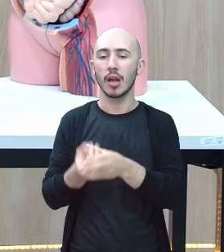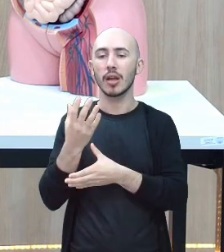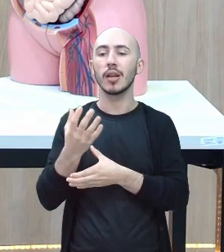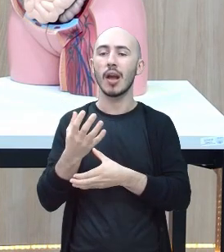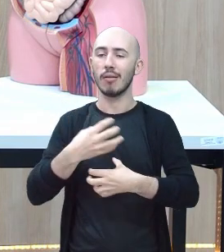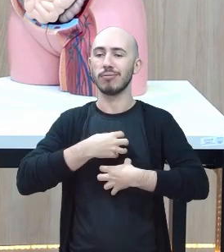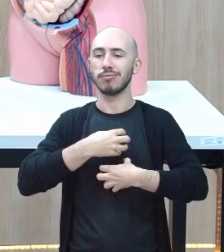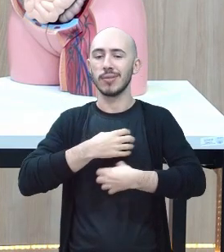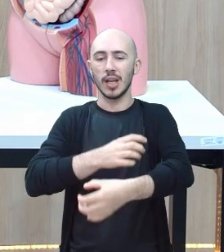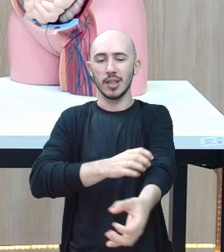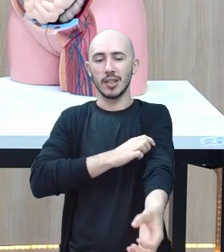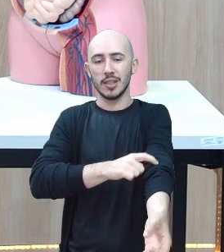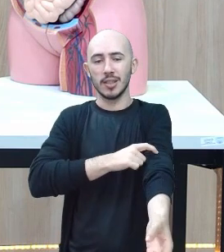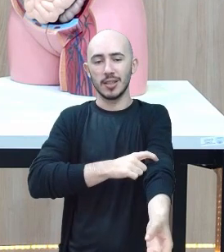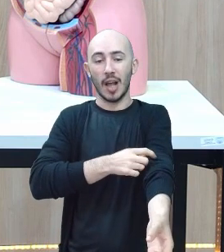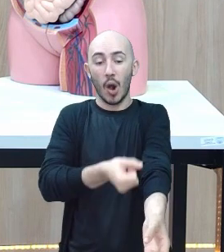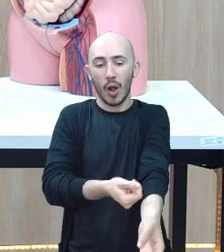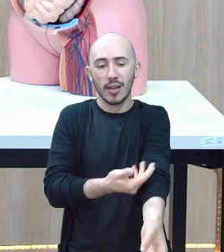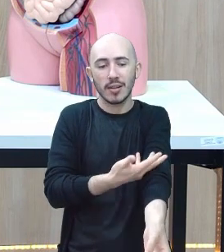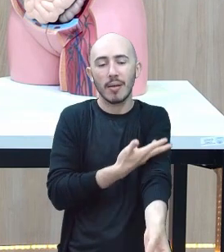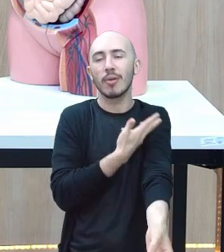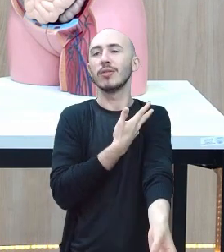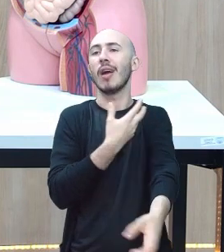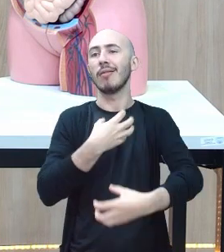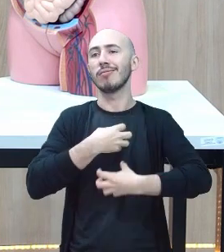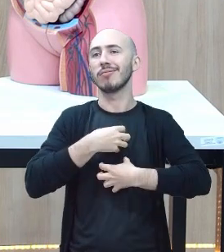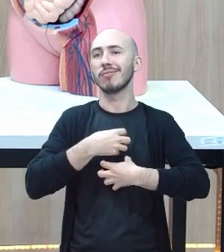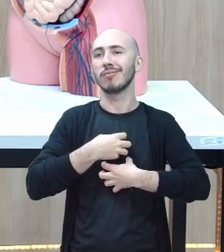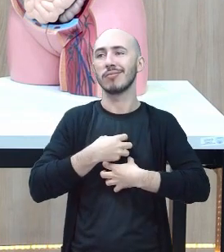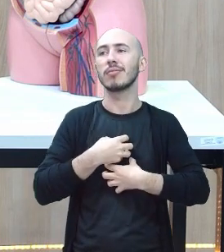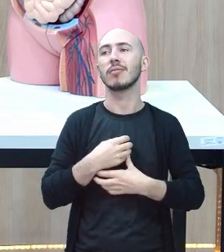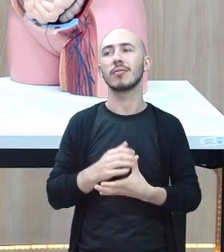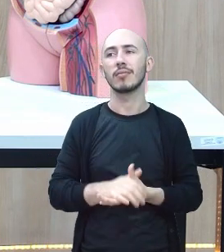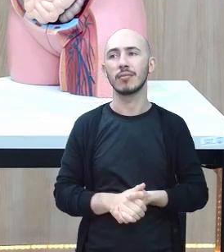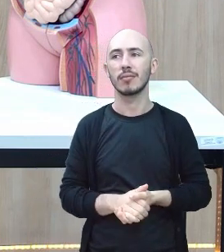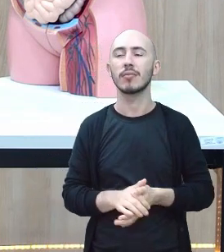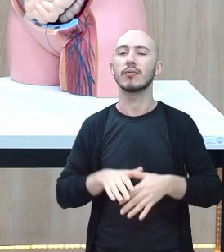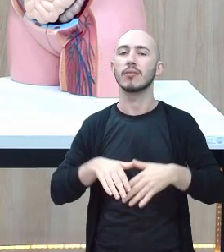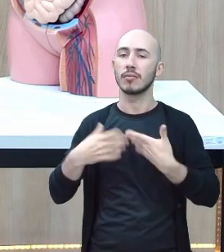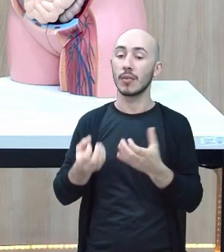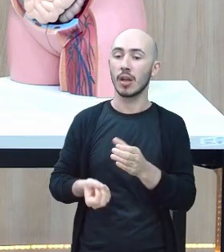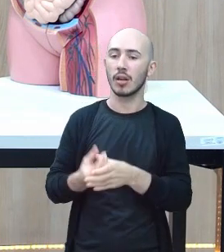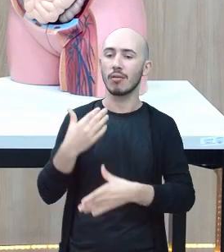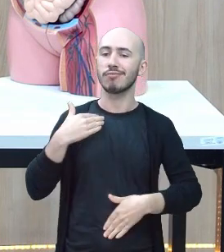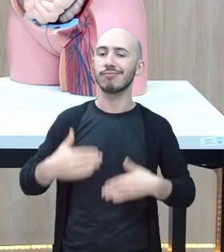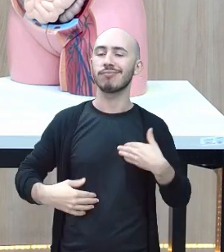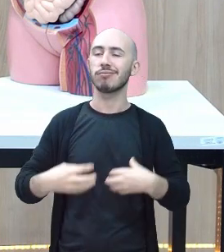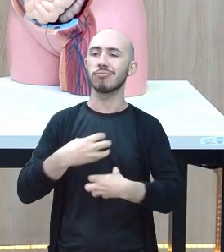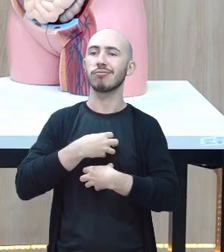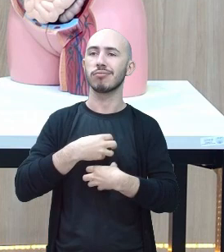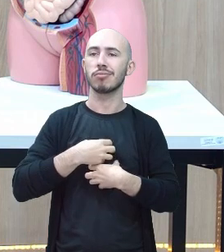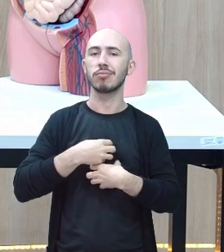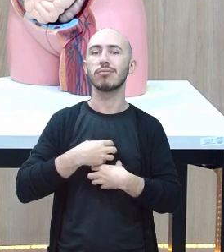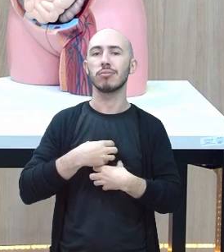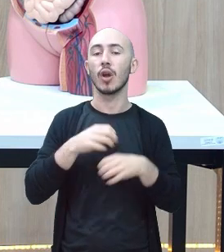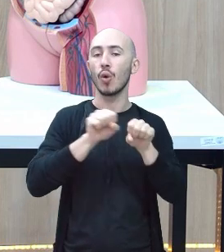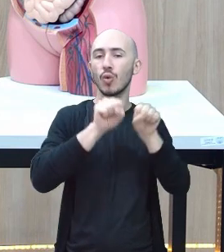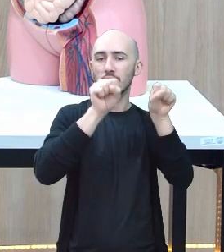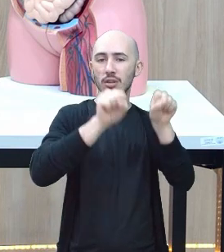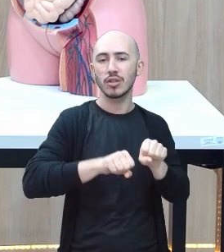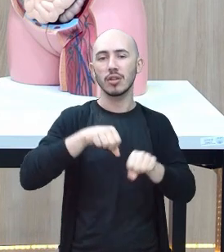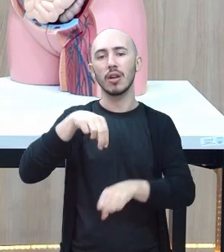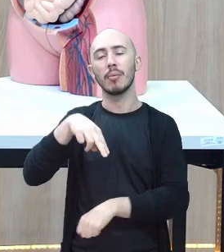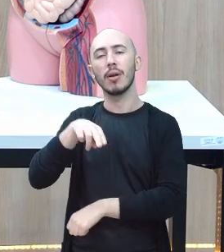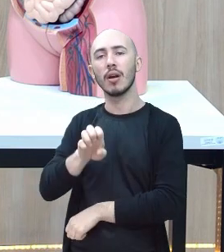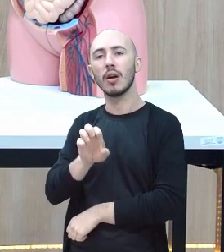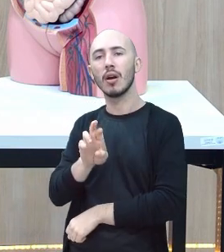sistema nervoso. Então, o neurônio é a célula nervosa, né? Forma o nosso sistema nervoso. Então,